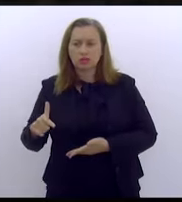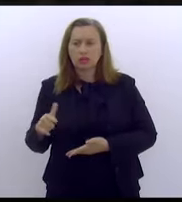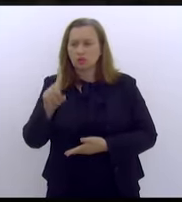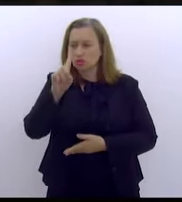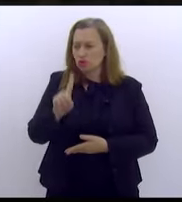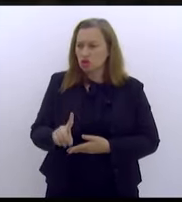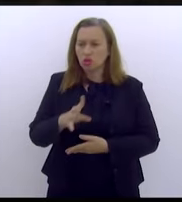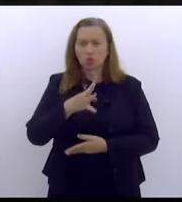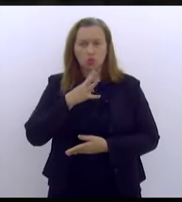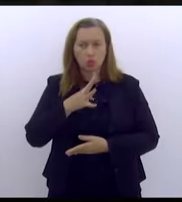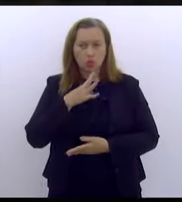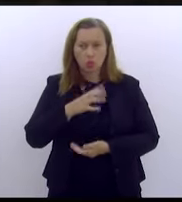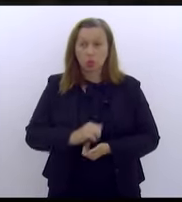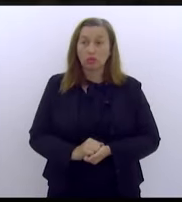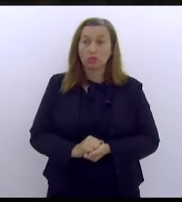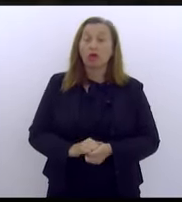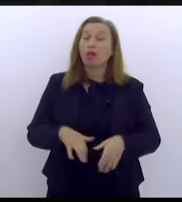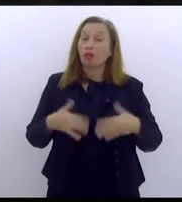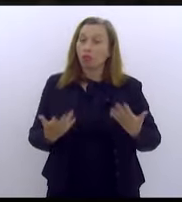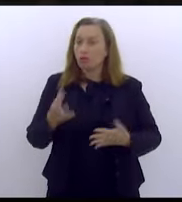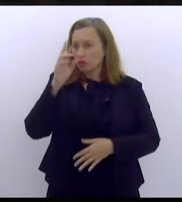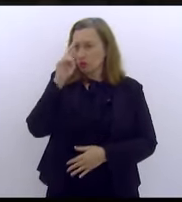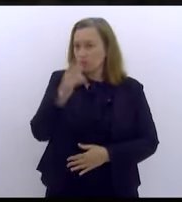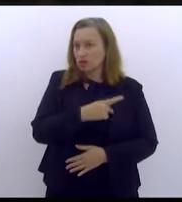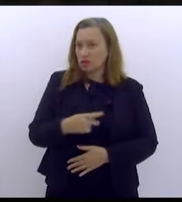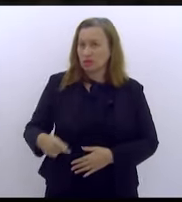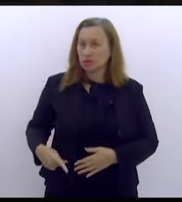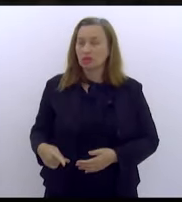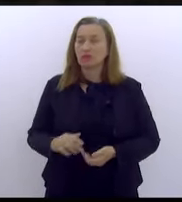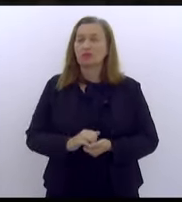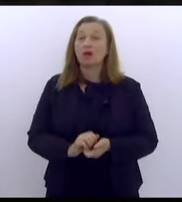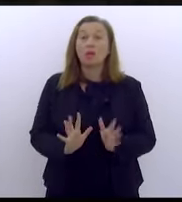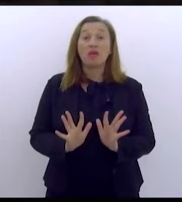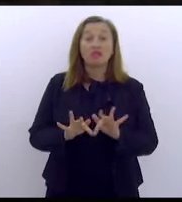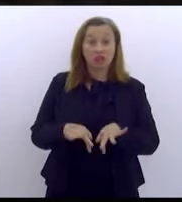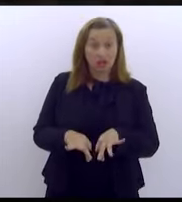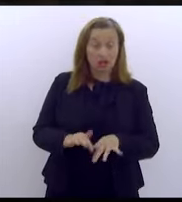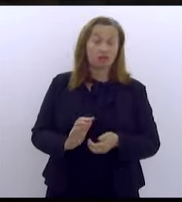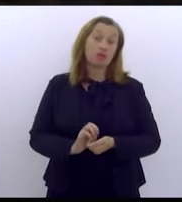direitos reconhecidos. E aí, senhor presidente, para concluir,